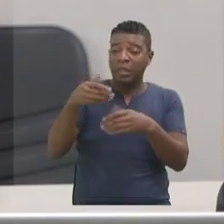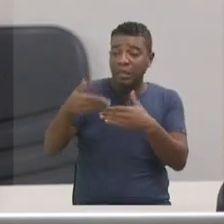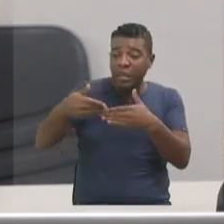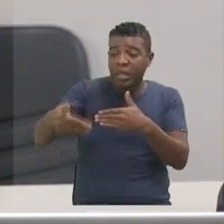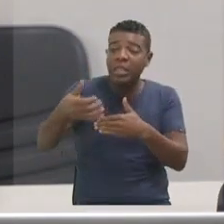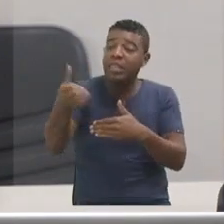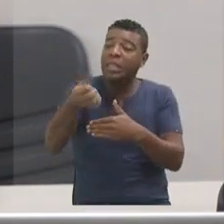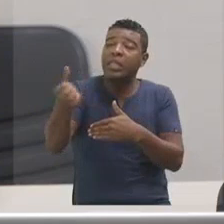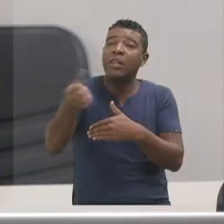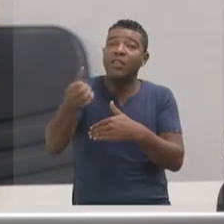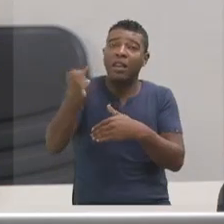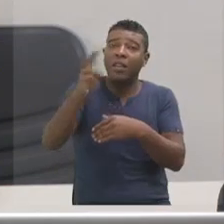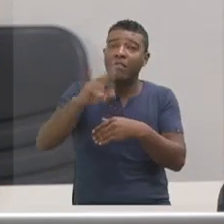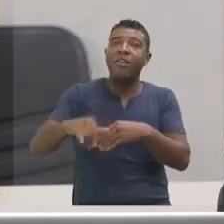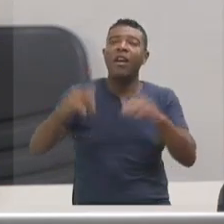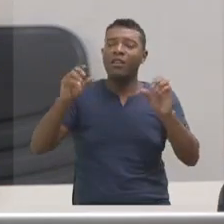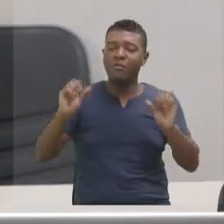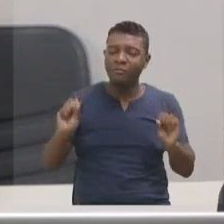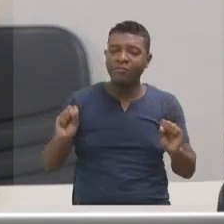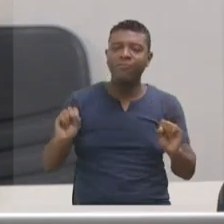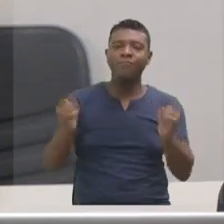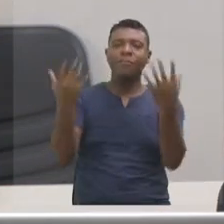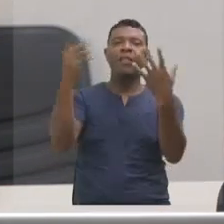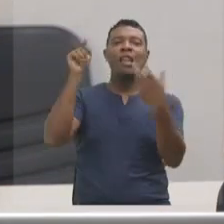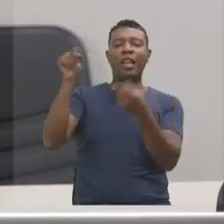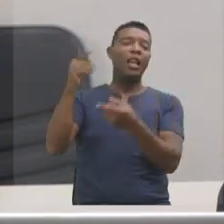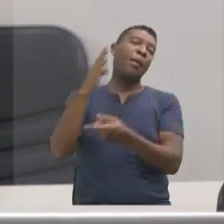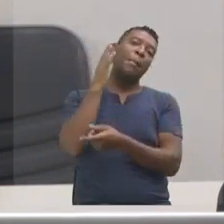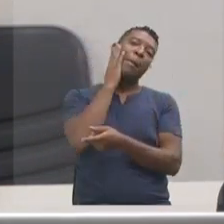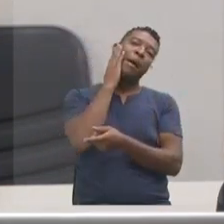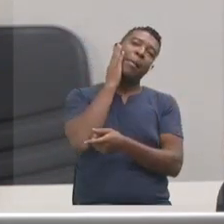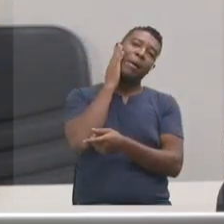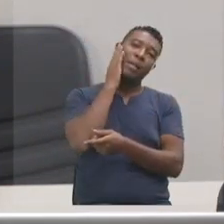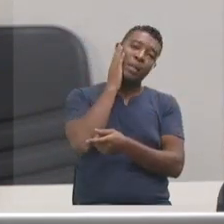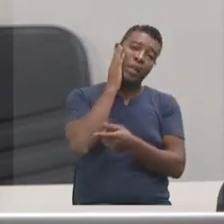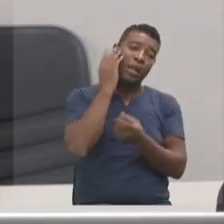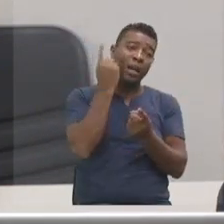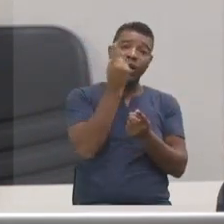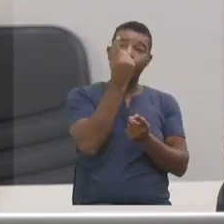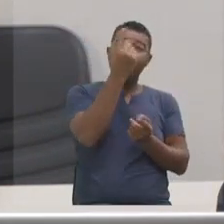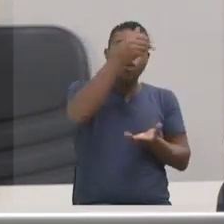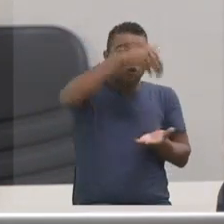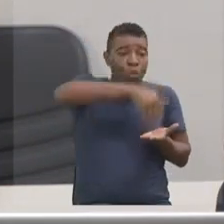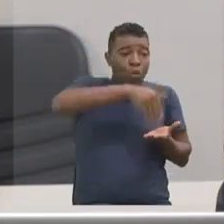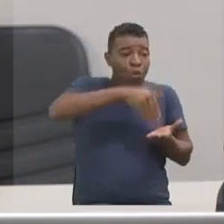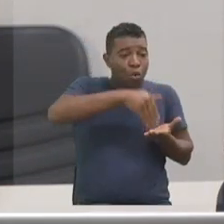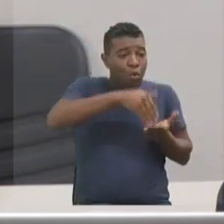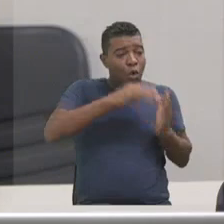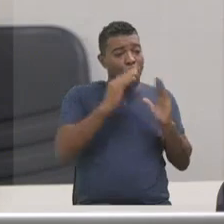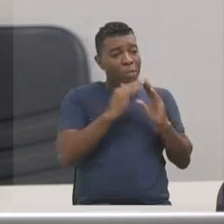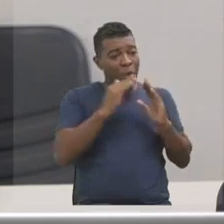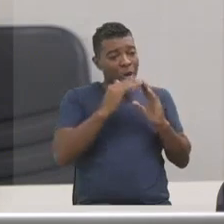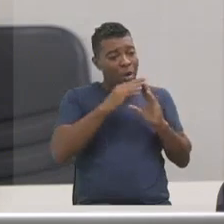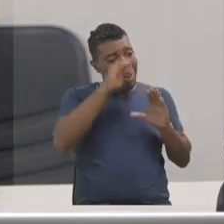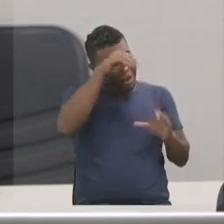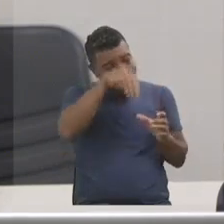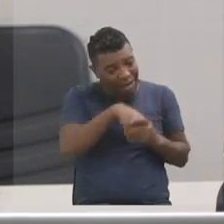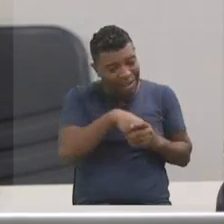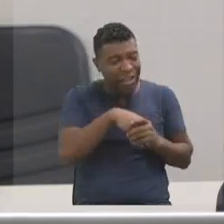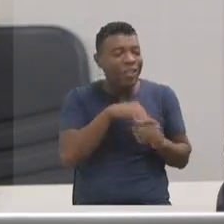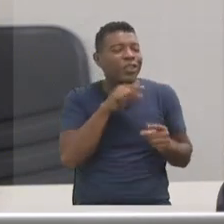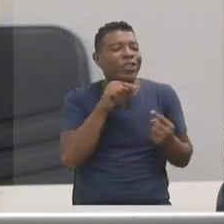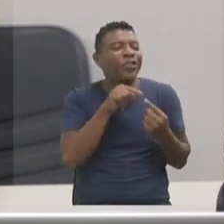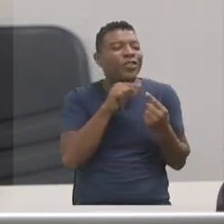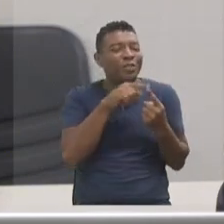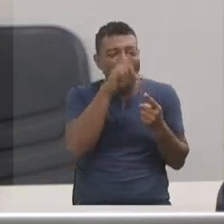desejar desinstitucionalização do último morador que tá lá tantos anos Desde aquela época é